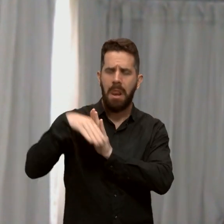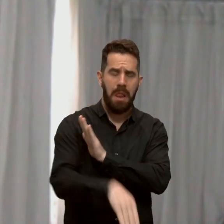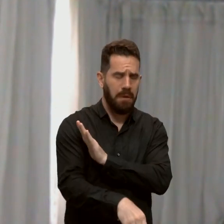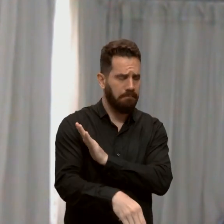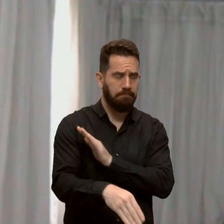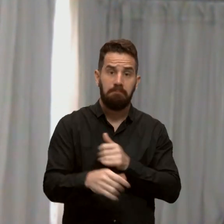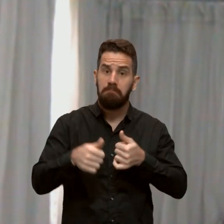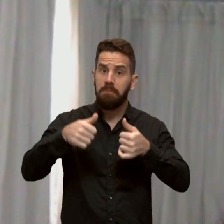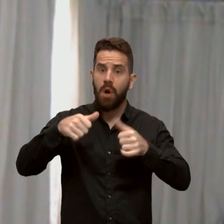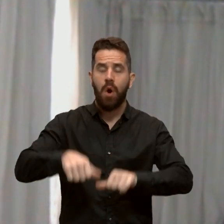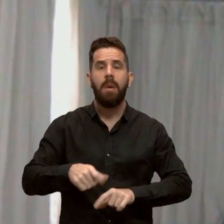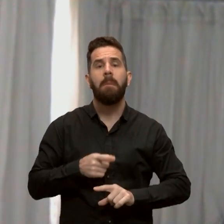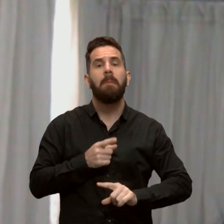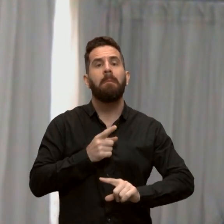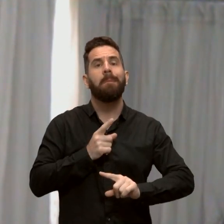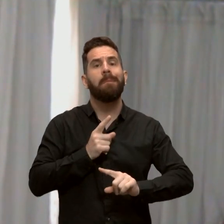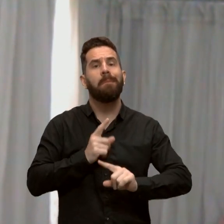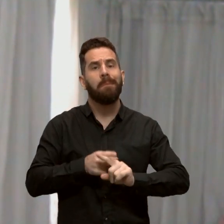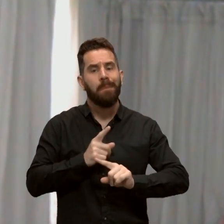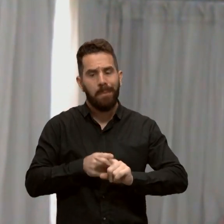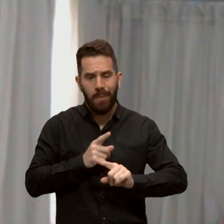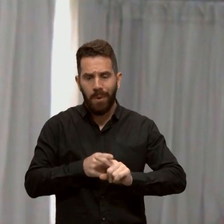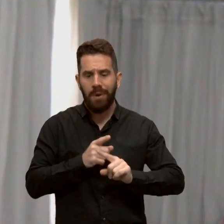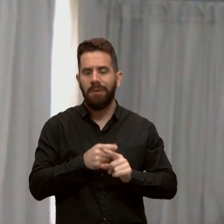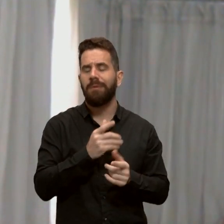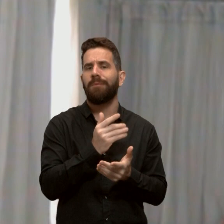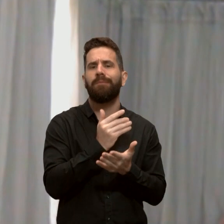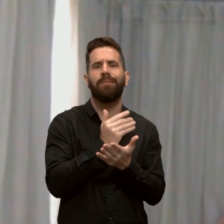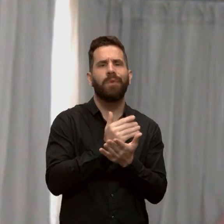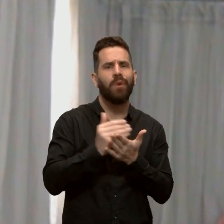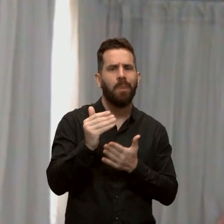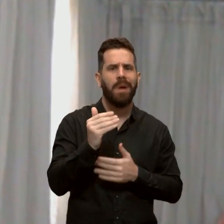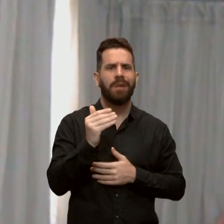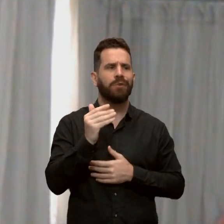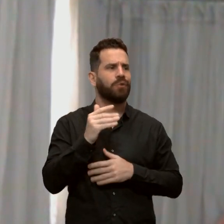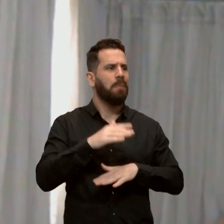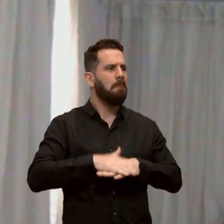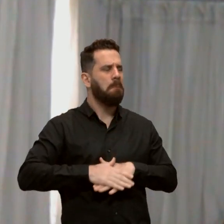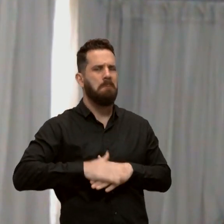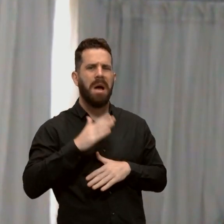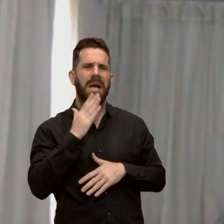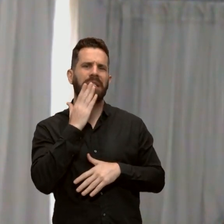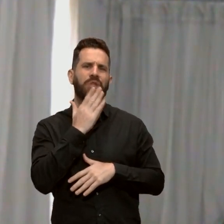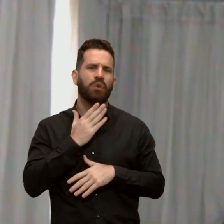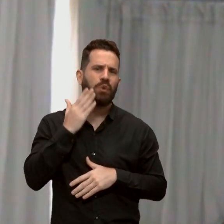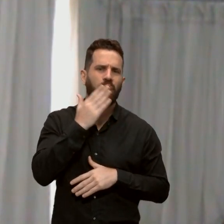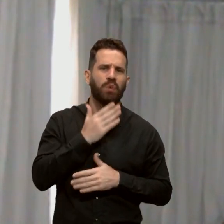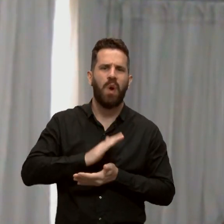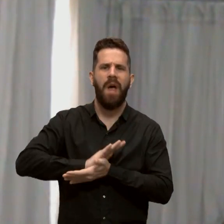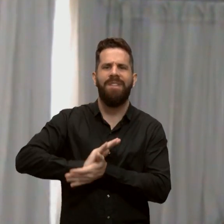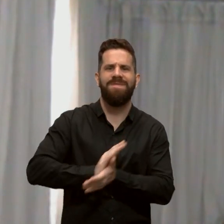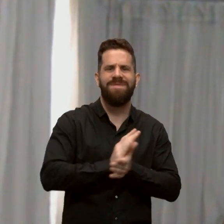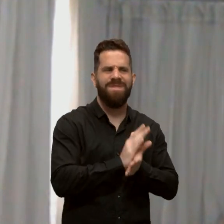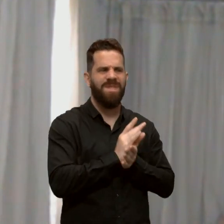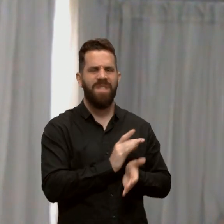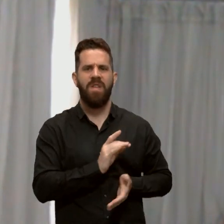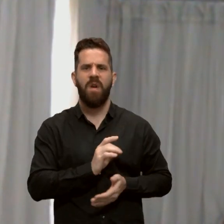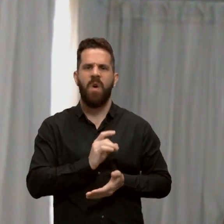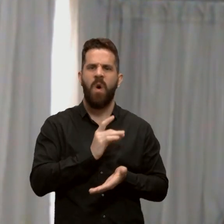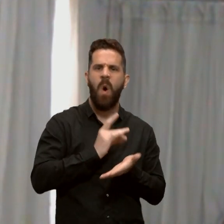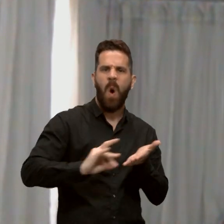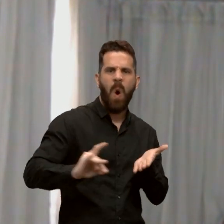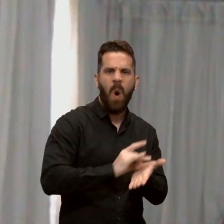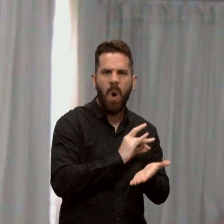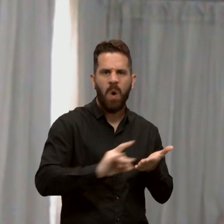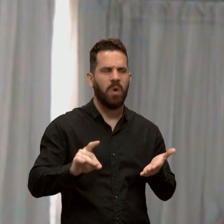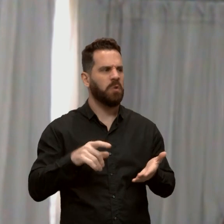porque essa disseminação de discursos de ódio, de eliminação do outro, e